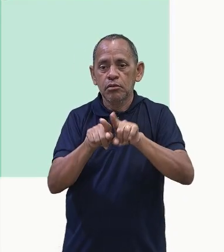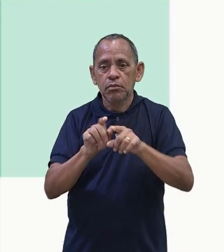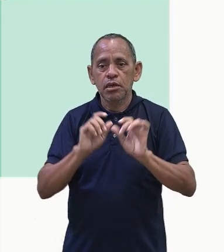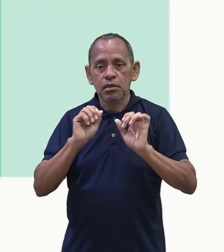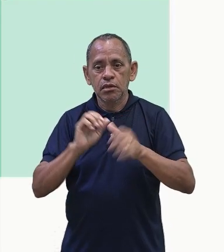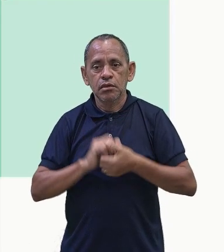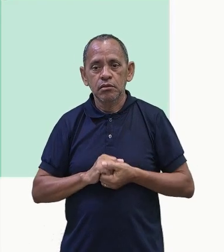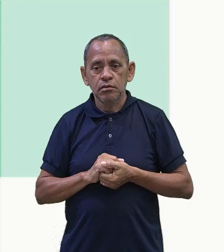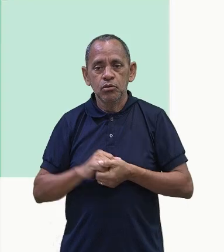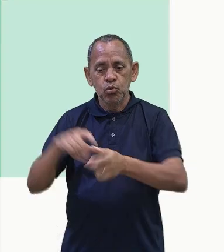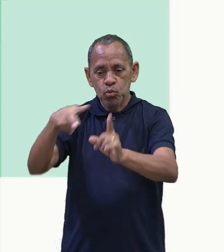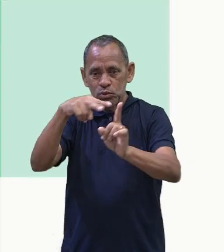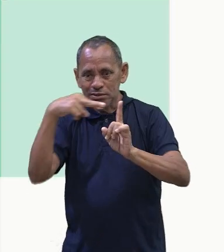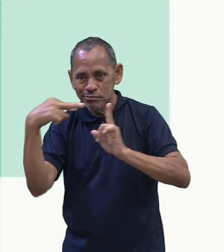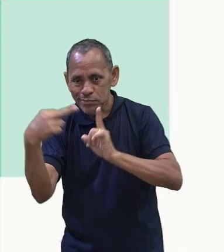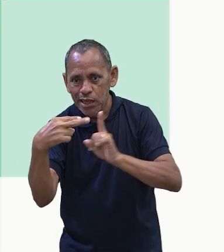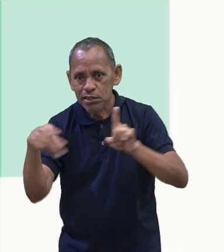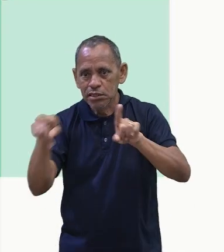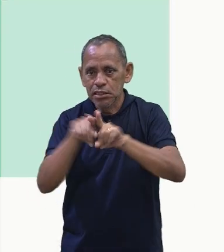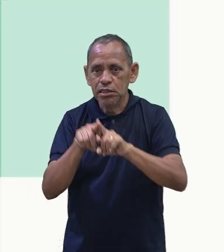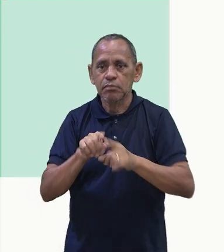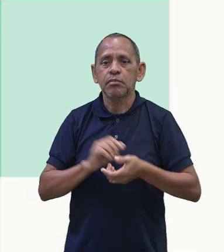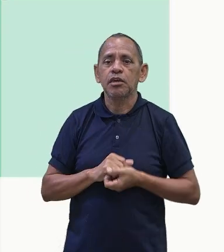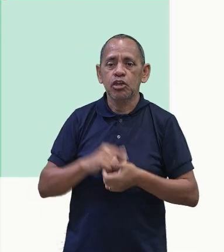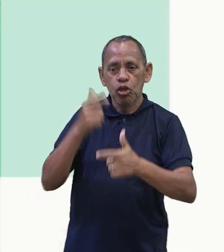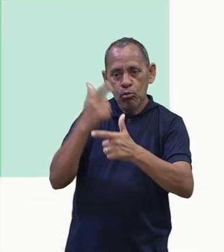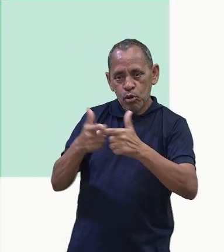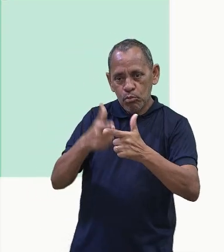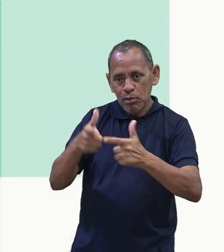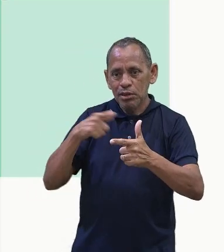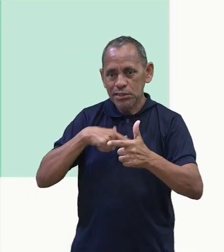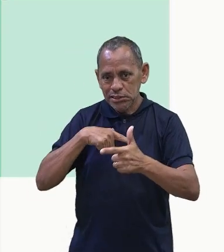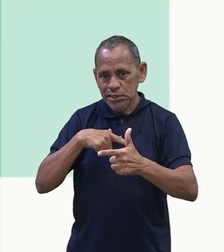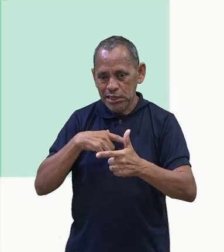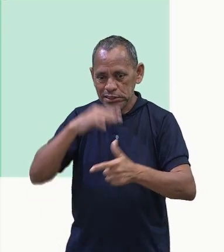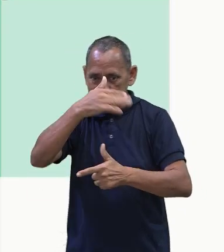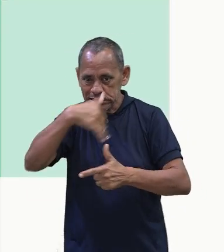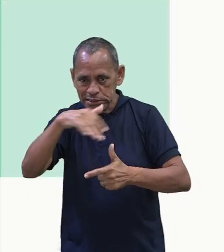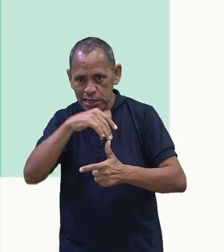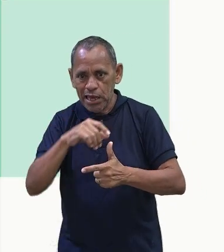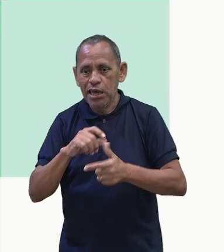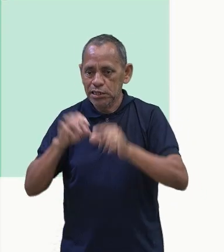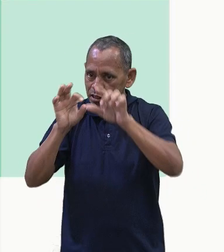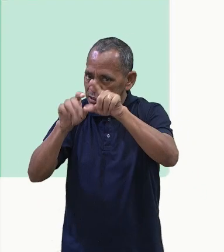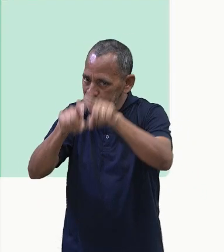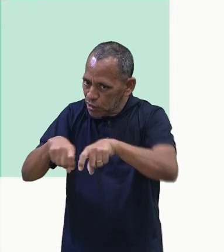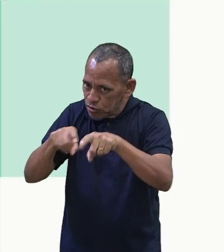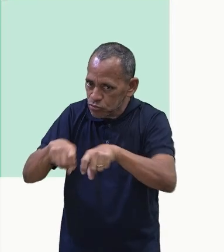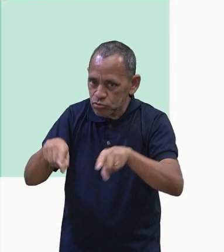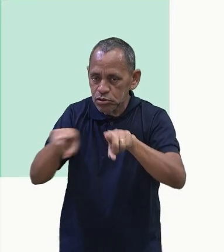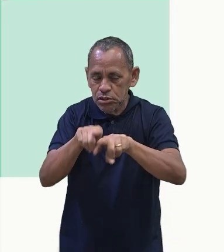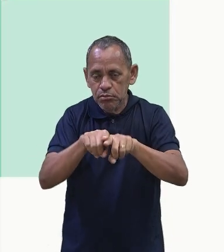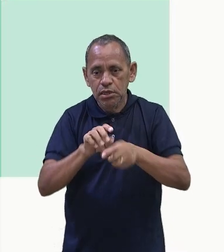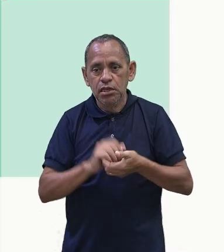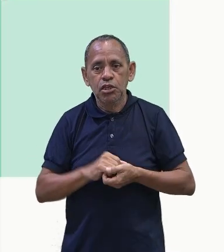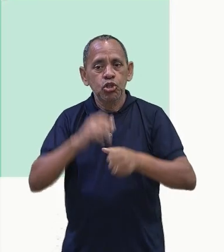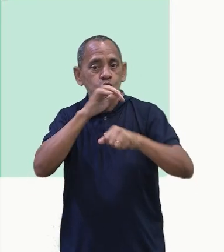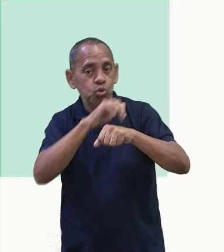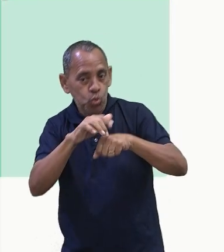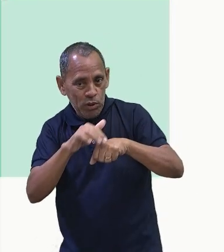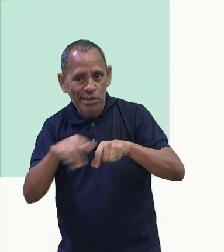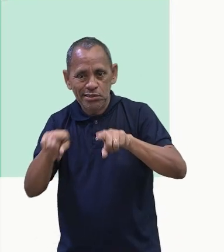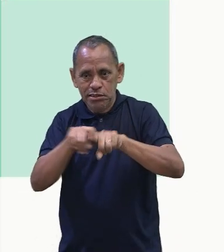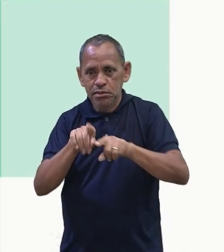as pragas que atingem possivelmente atingem essas culturas. Ela é utilizada